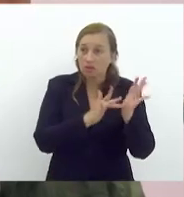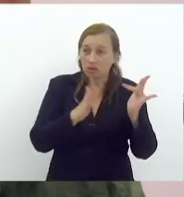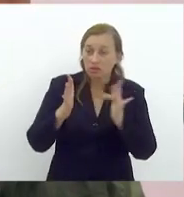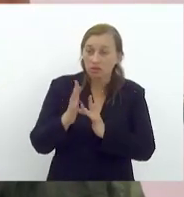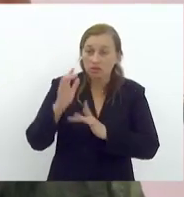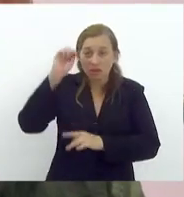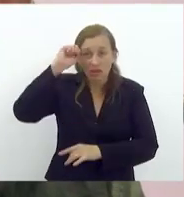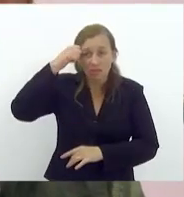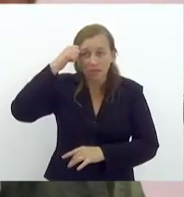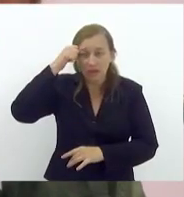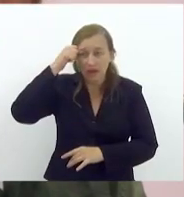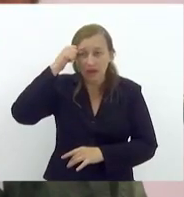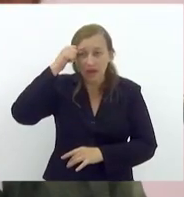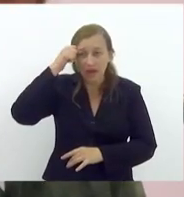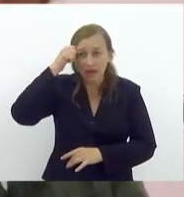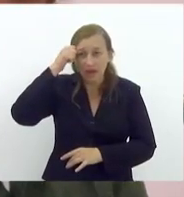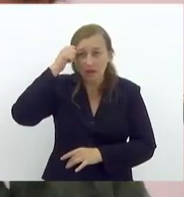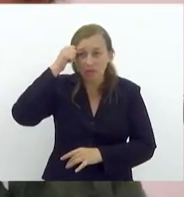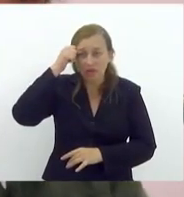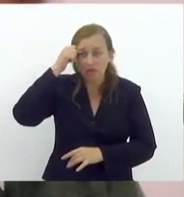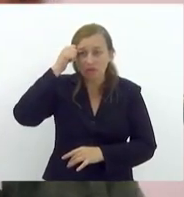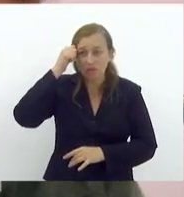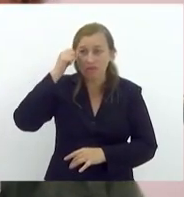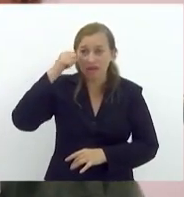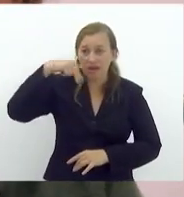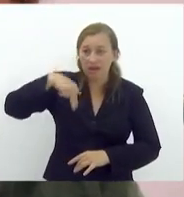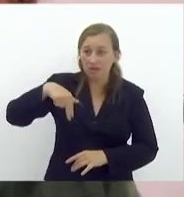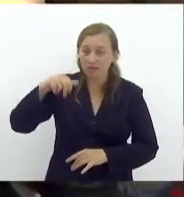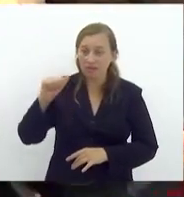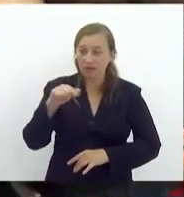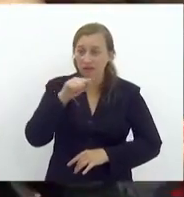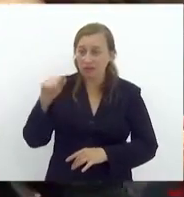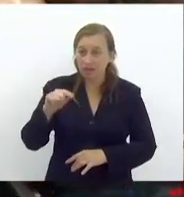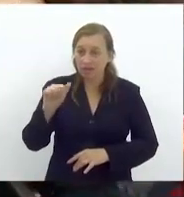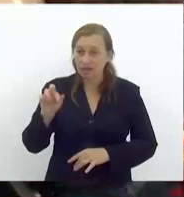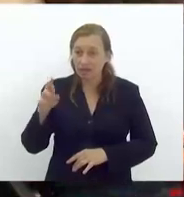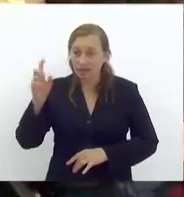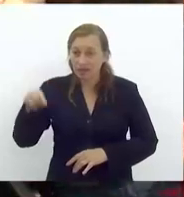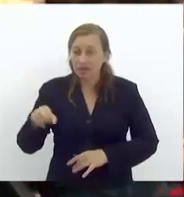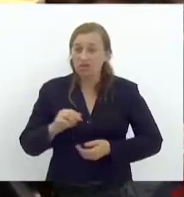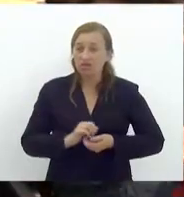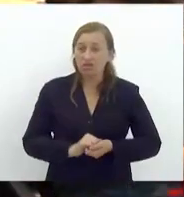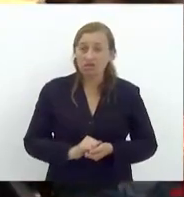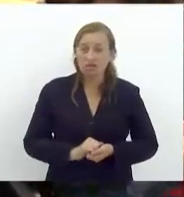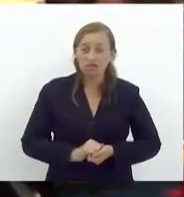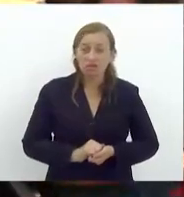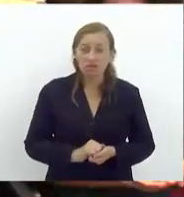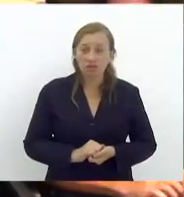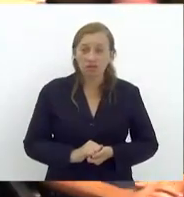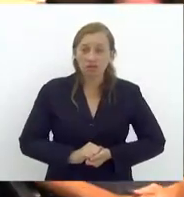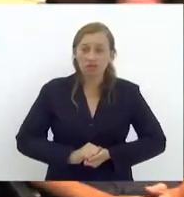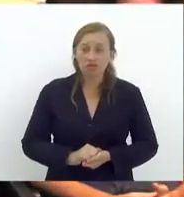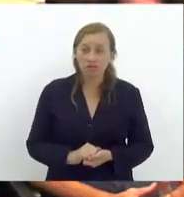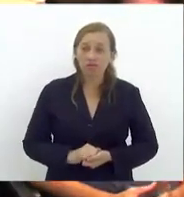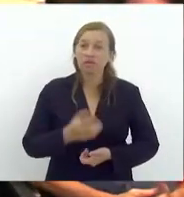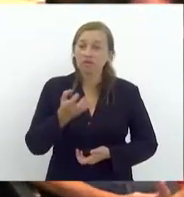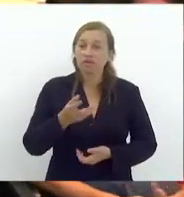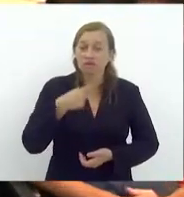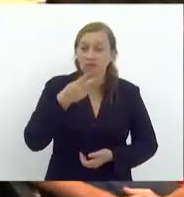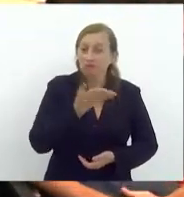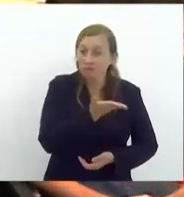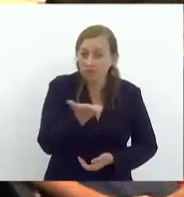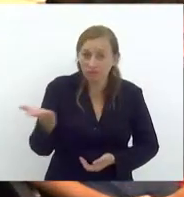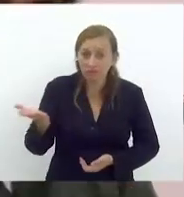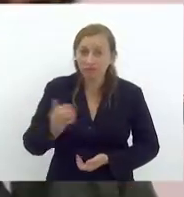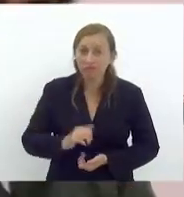é de Nazaré é do amém é do Axé eu queria também dizer isso para vocês